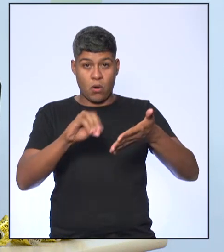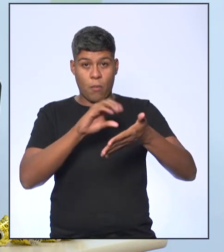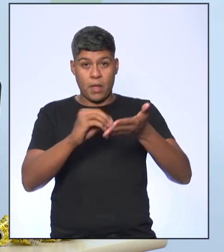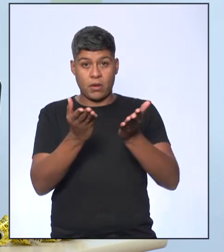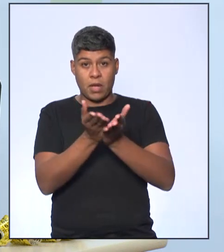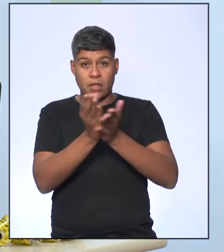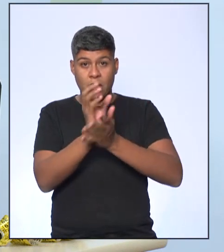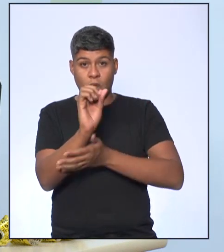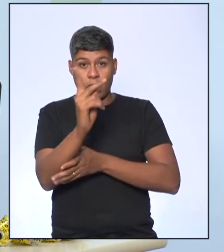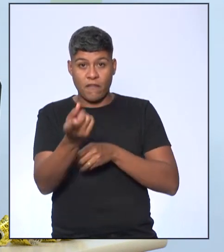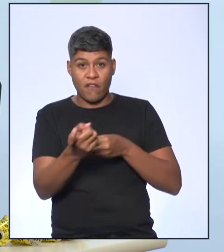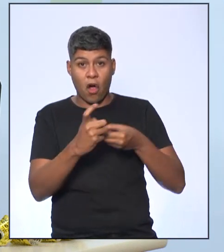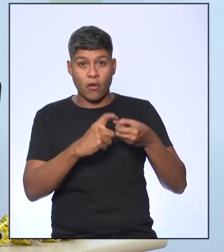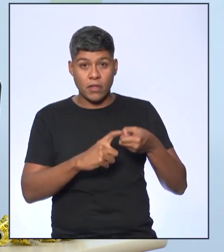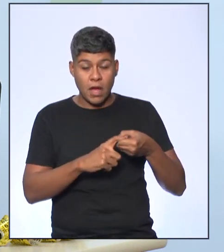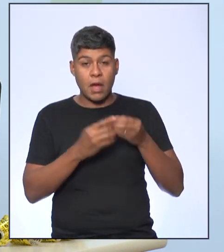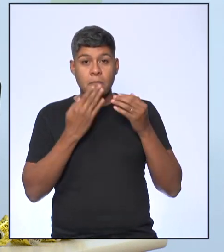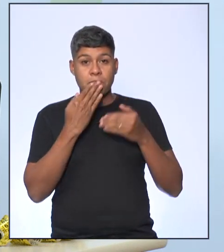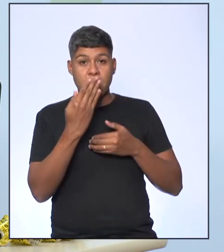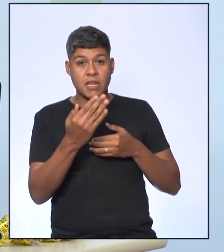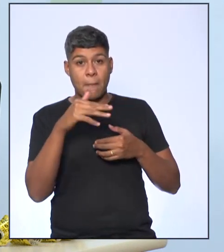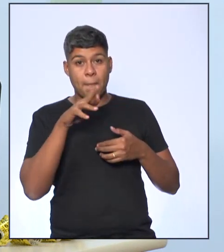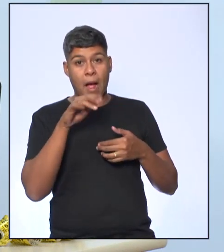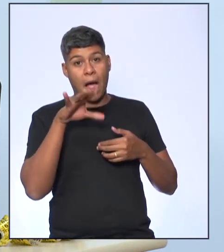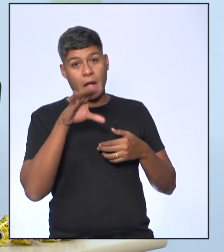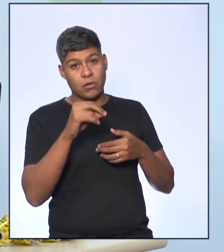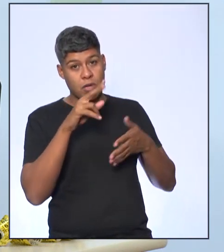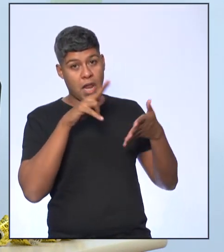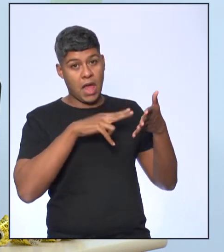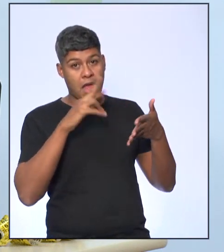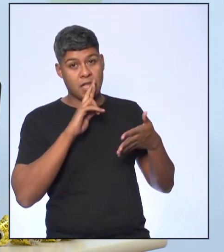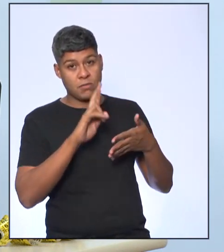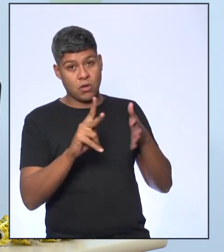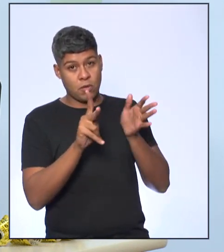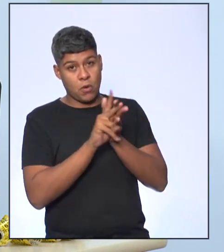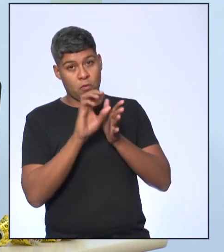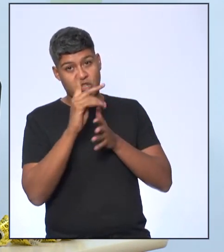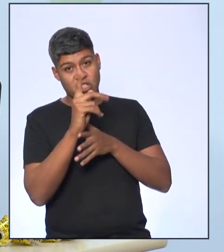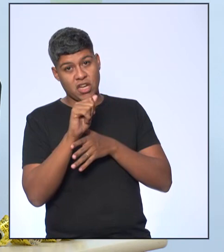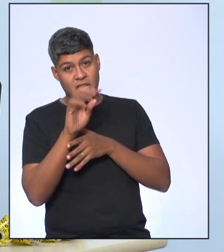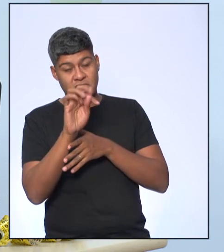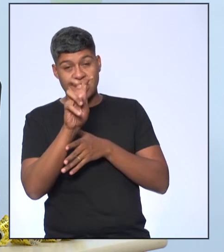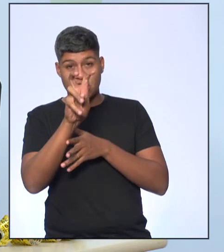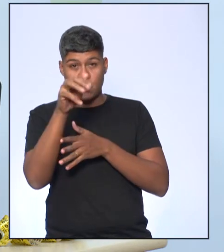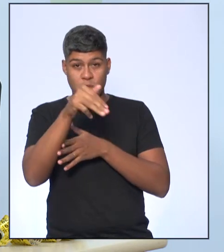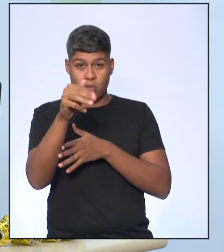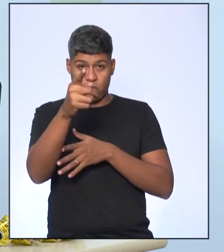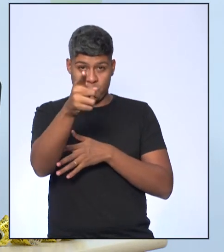tá? Assim que voltar, eu peço para o Marcos lerem as suas respostas no chat, tá bom? 5 minutinhos